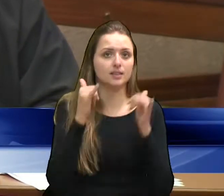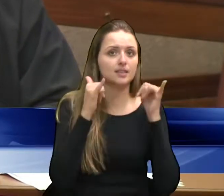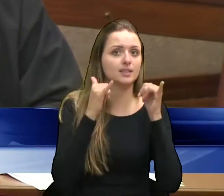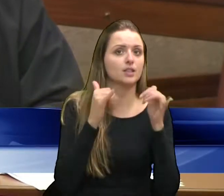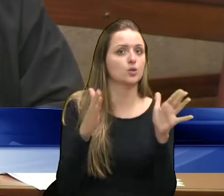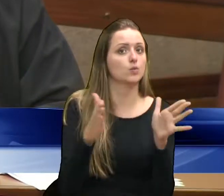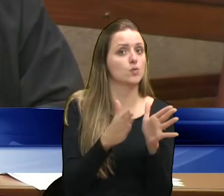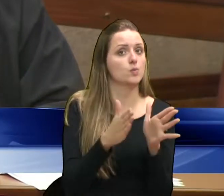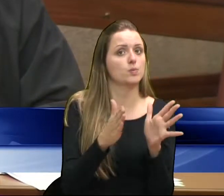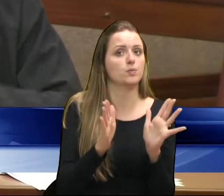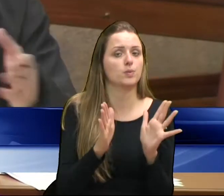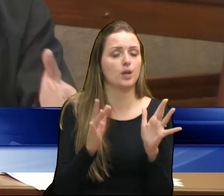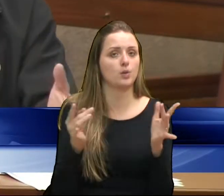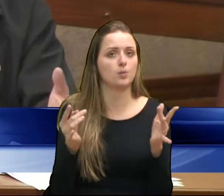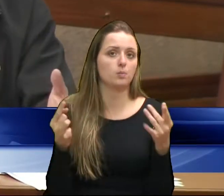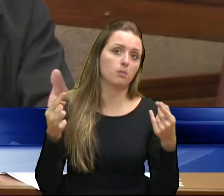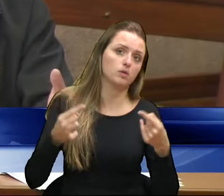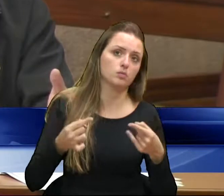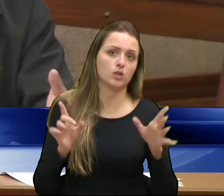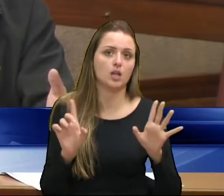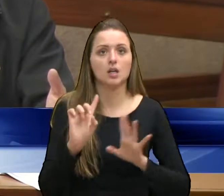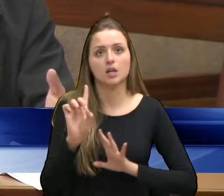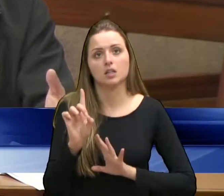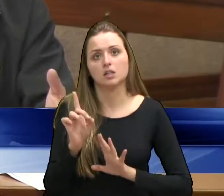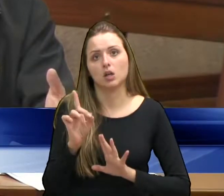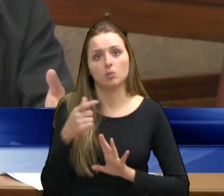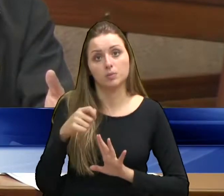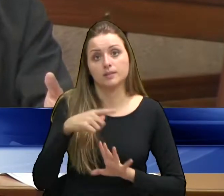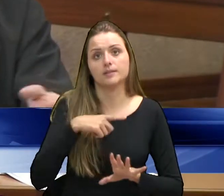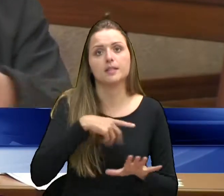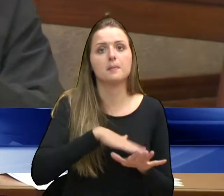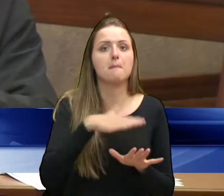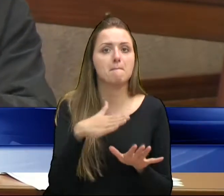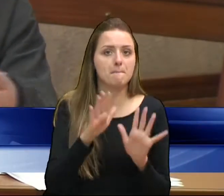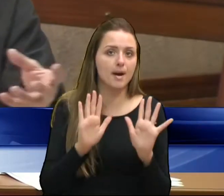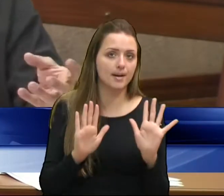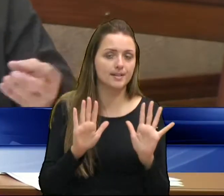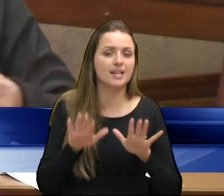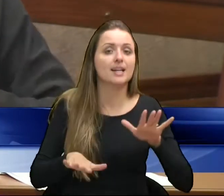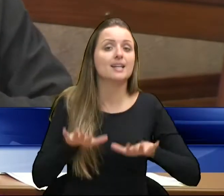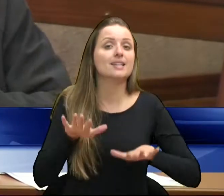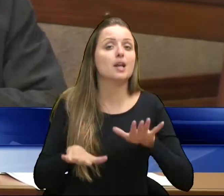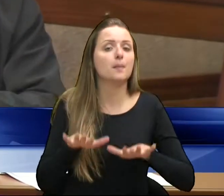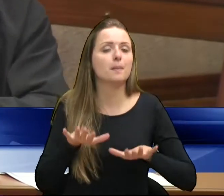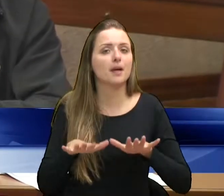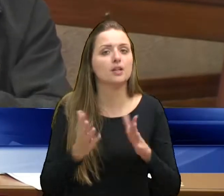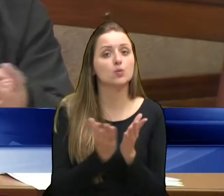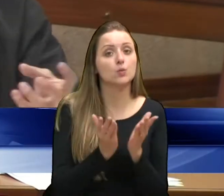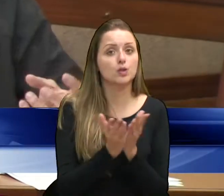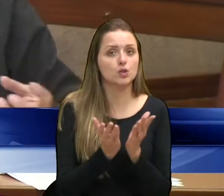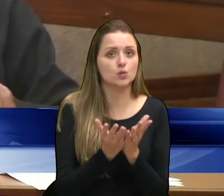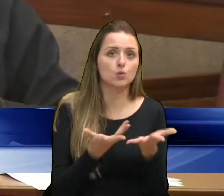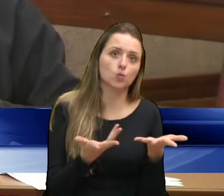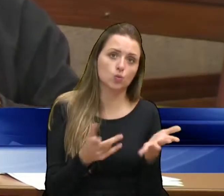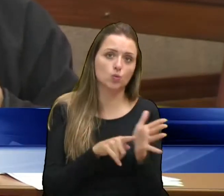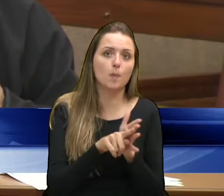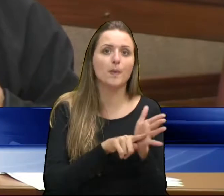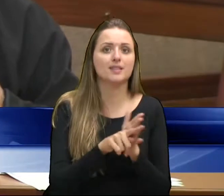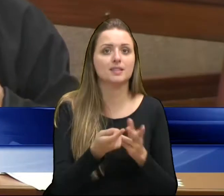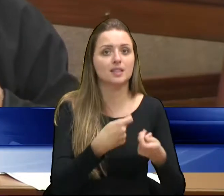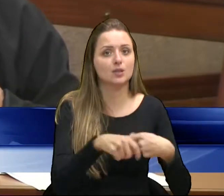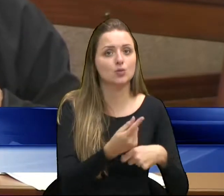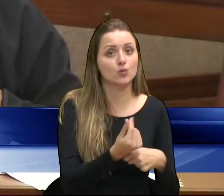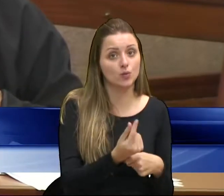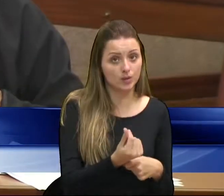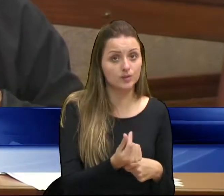lotação, né? Não estou dizendo que é necessário no primeiro momento, né? Isso vai todo um estudo de viabilidade, tem que estudar a viabilidade